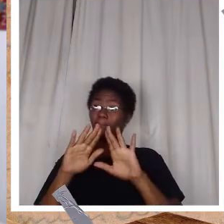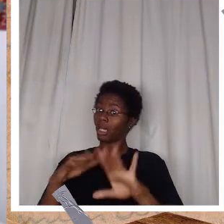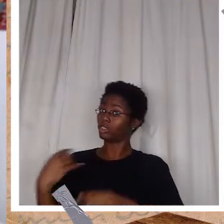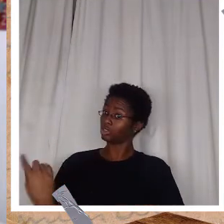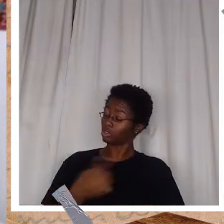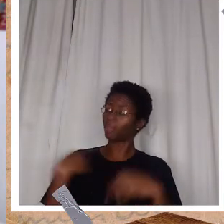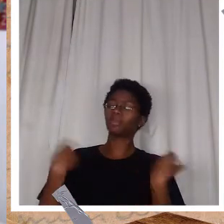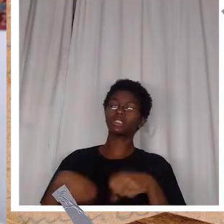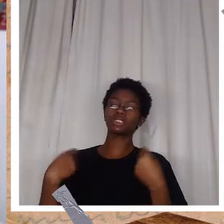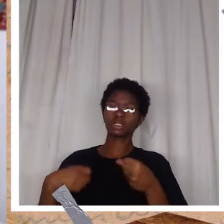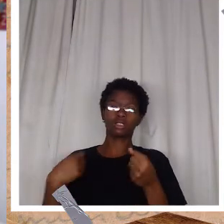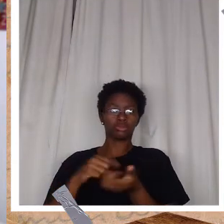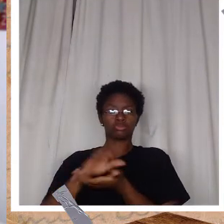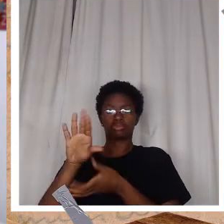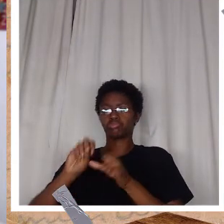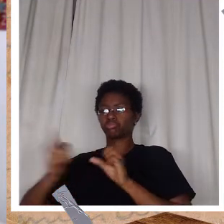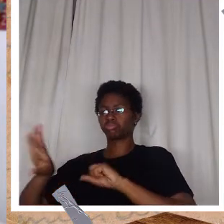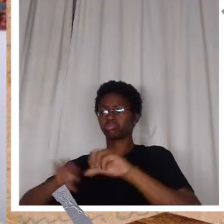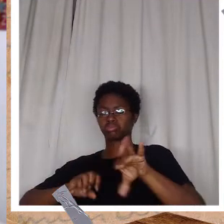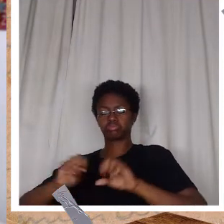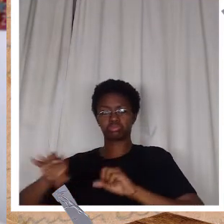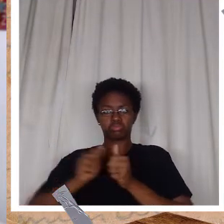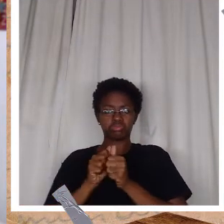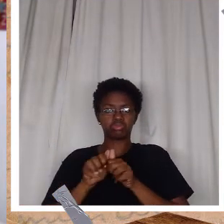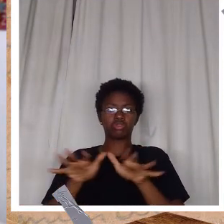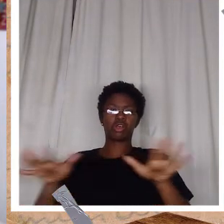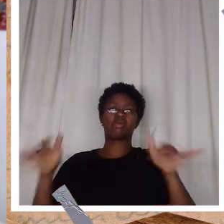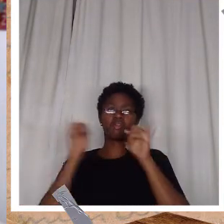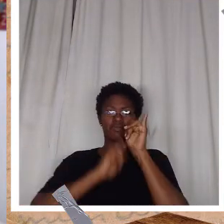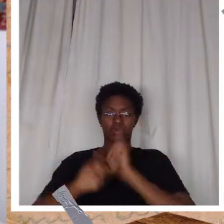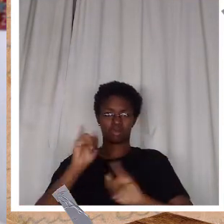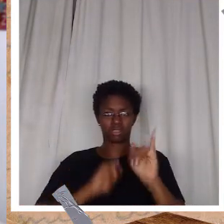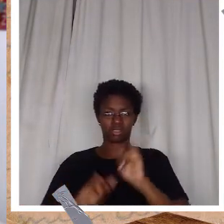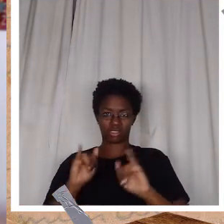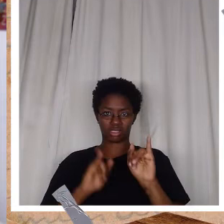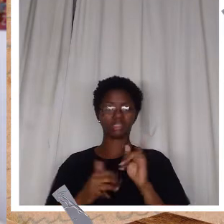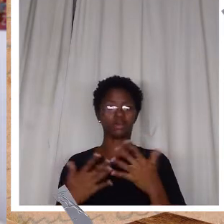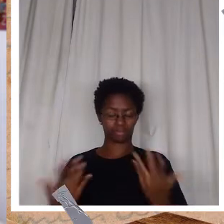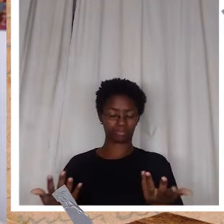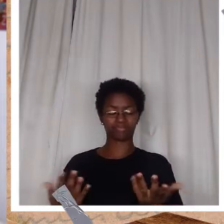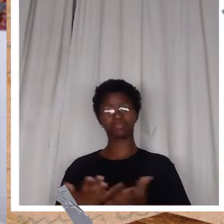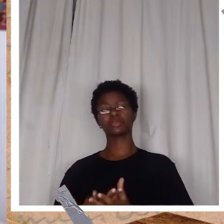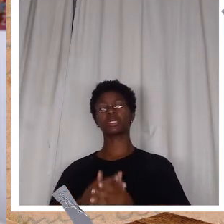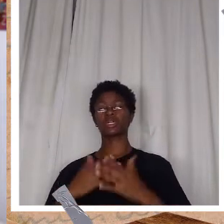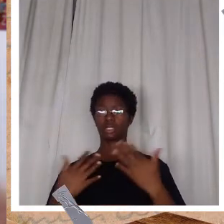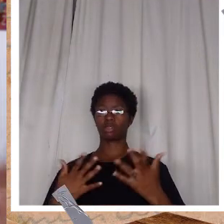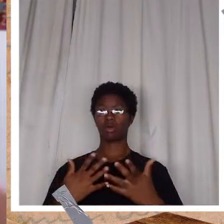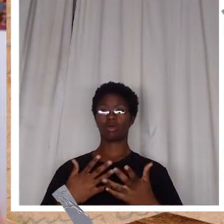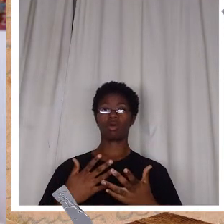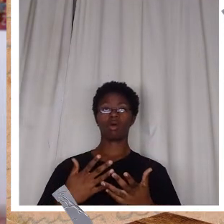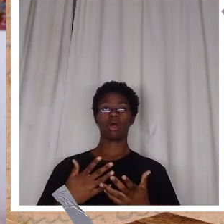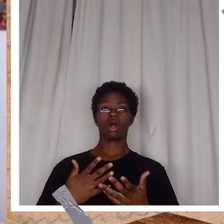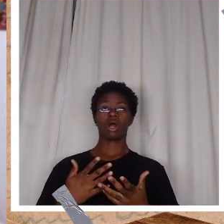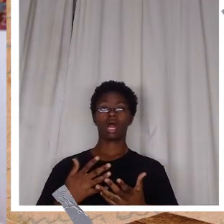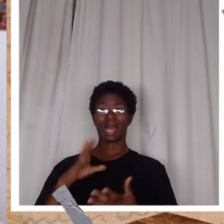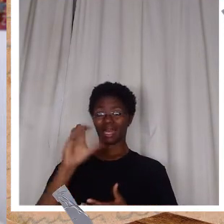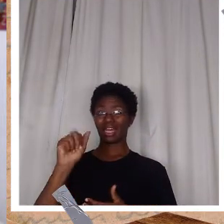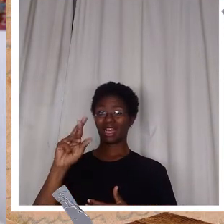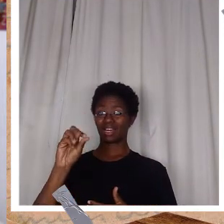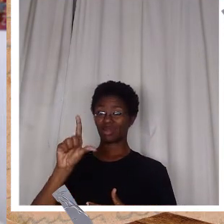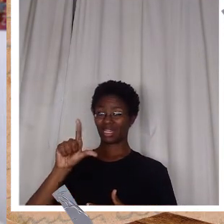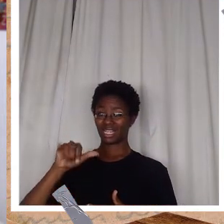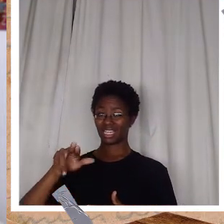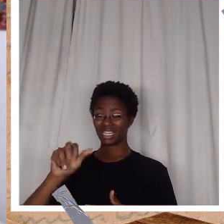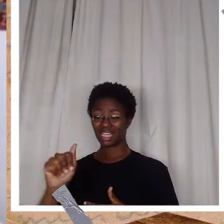como o Wilson muito bem falou, quando ele começou a trabalhar com a Carolina, ainda era um nome muito pouco ouvido e